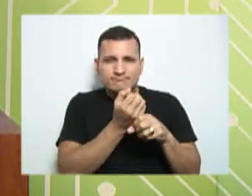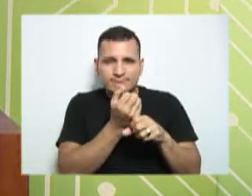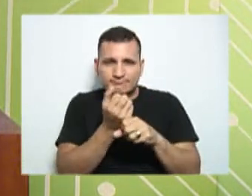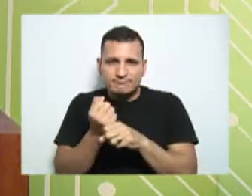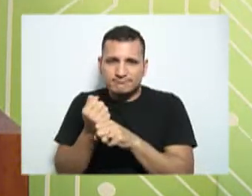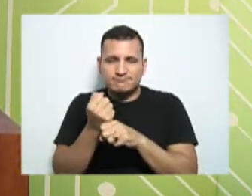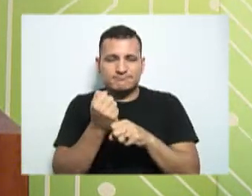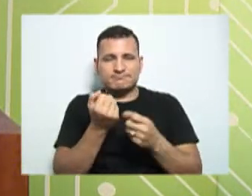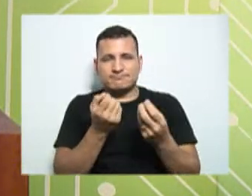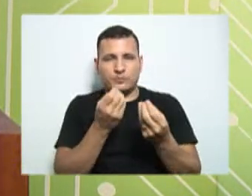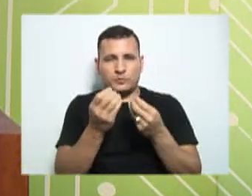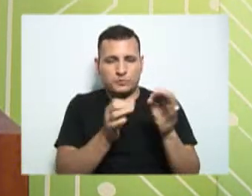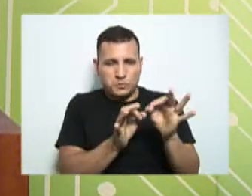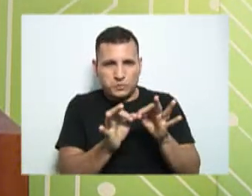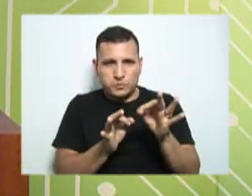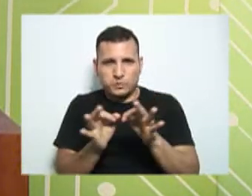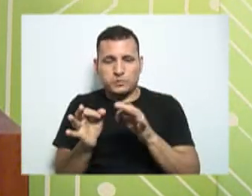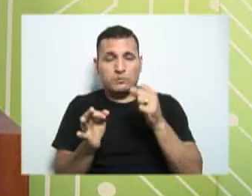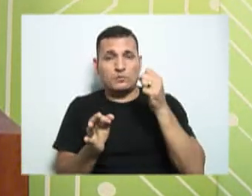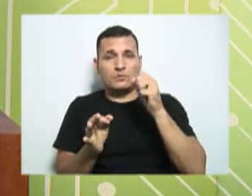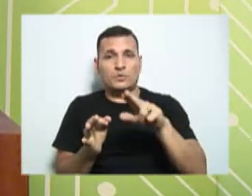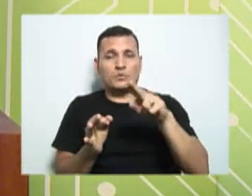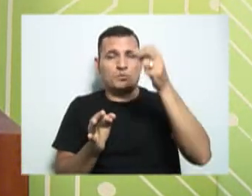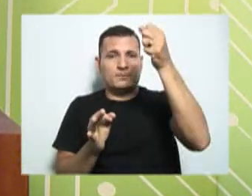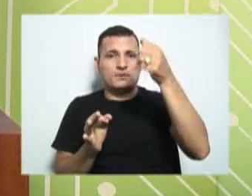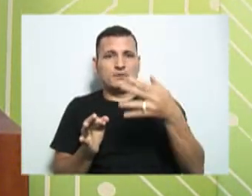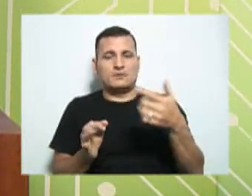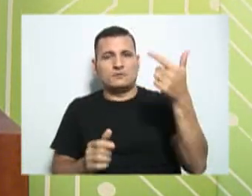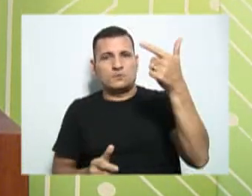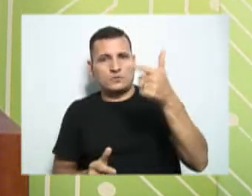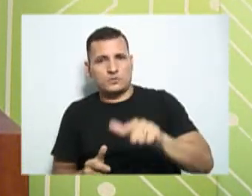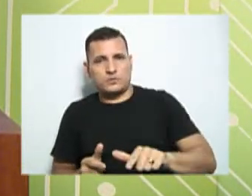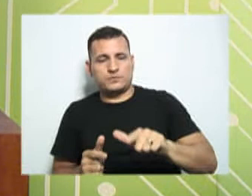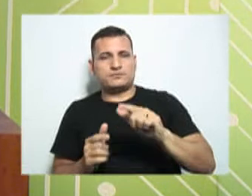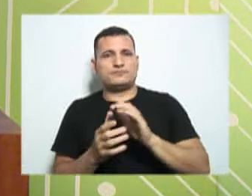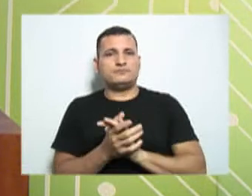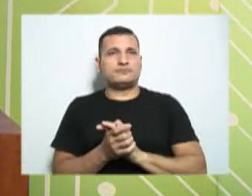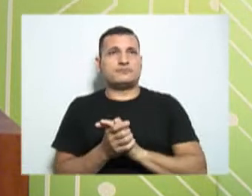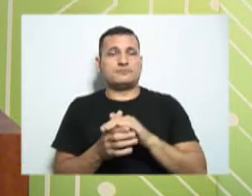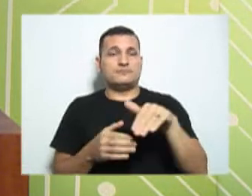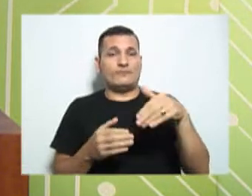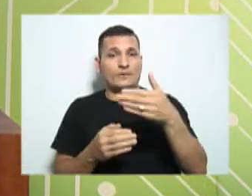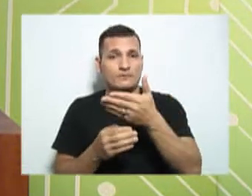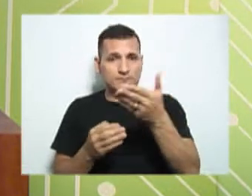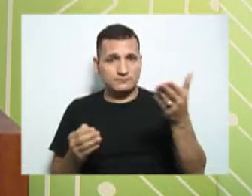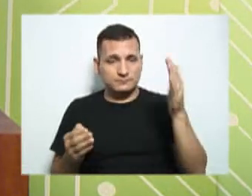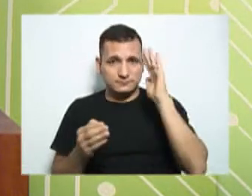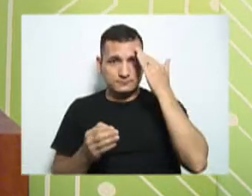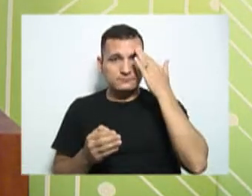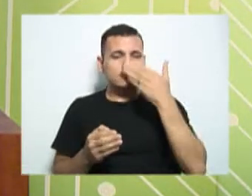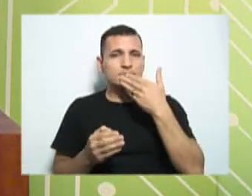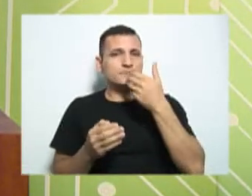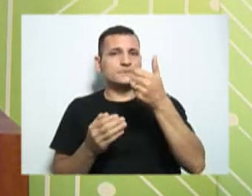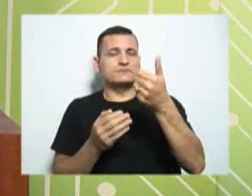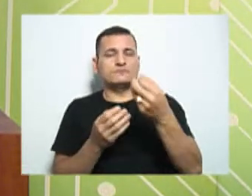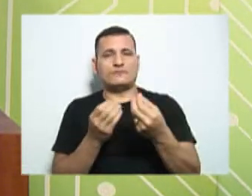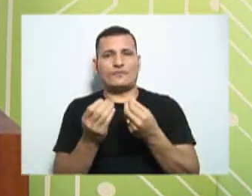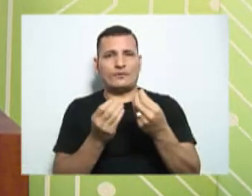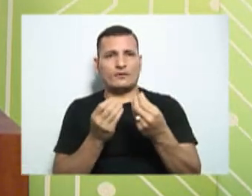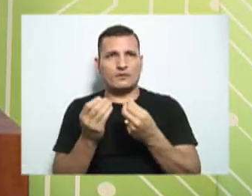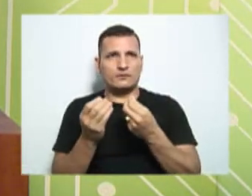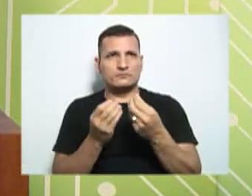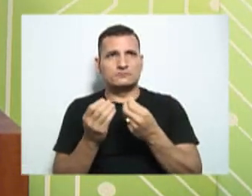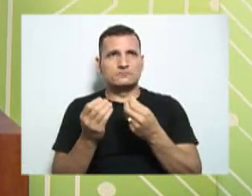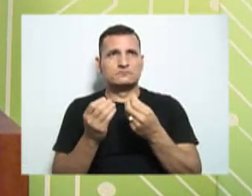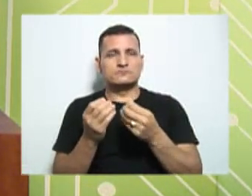forma. Vou explicar aqui novamente com a ajuda da professora Fernanda, para que vocês venham a ter esse melhor entendimento com relação